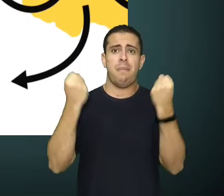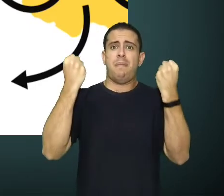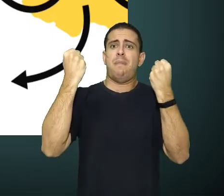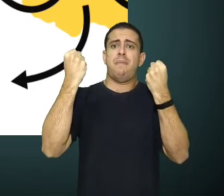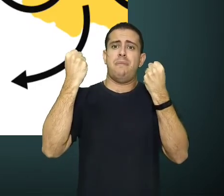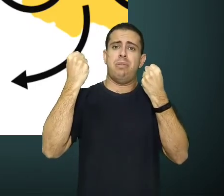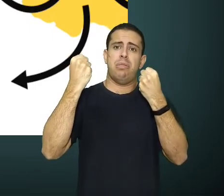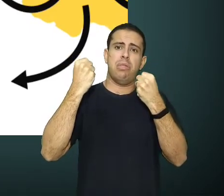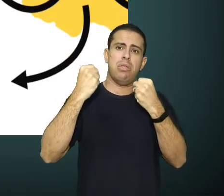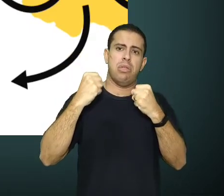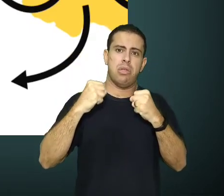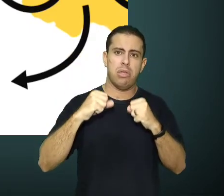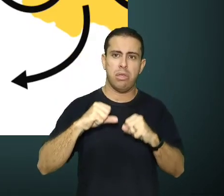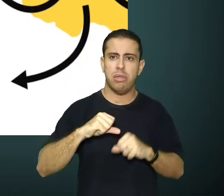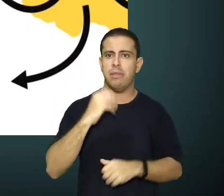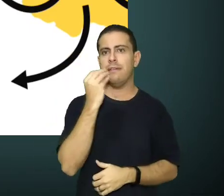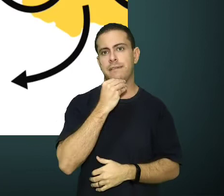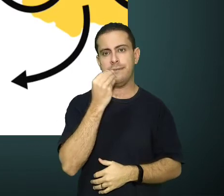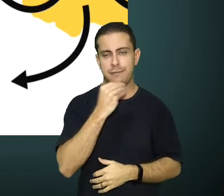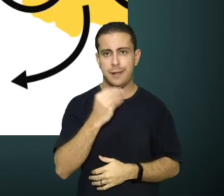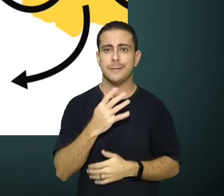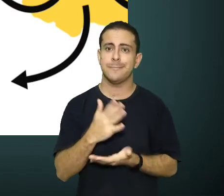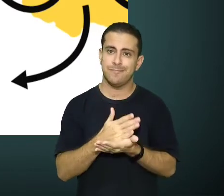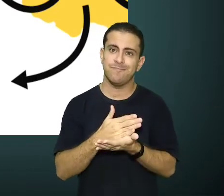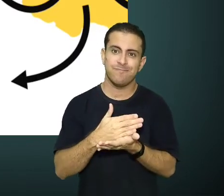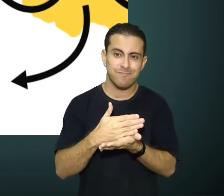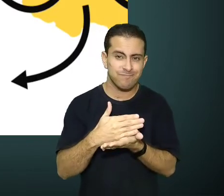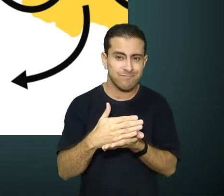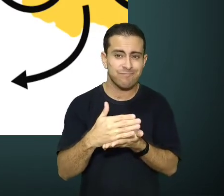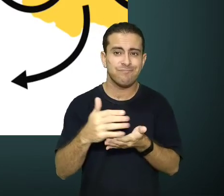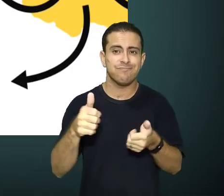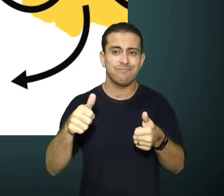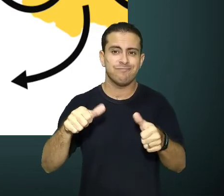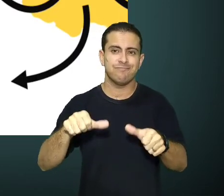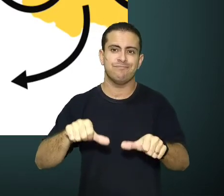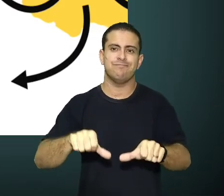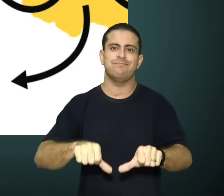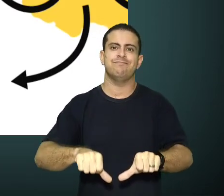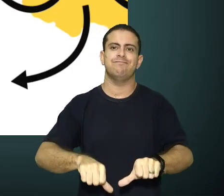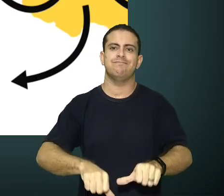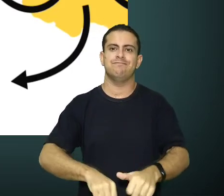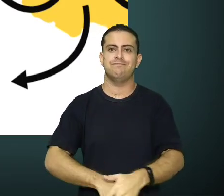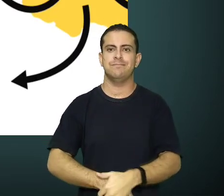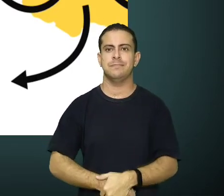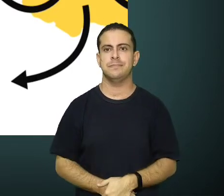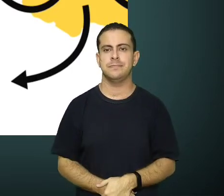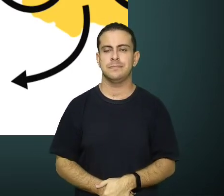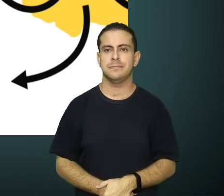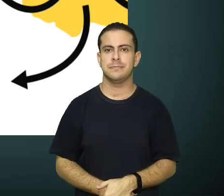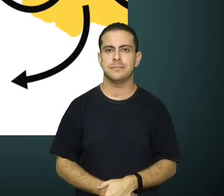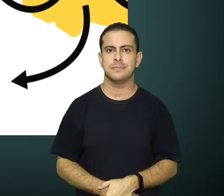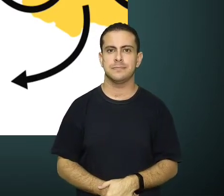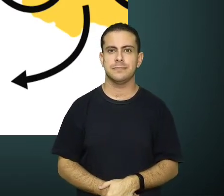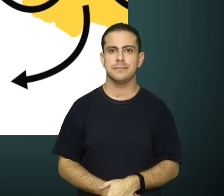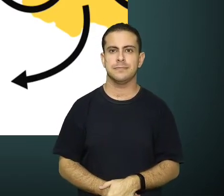enfraquecido. Este era, sem dúvidas, o início do fim.